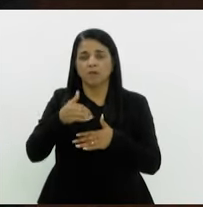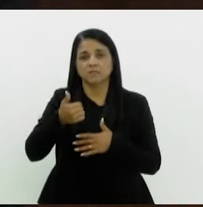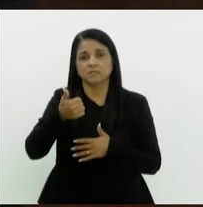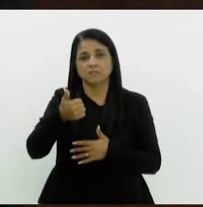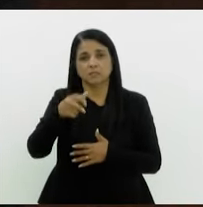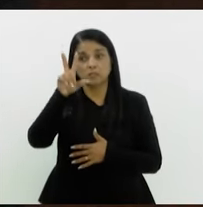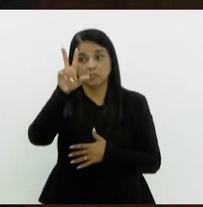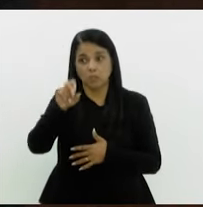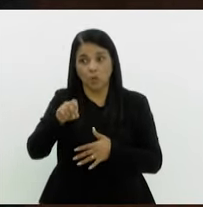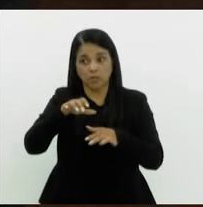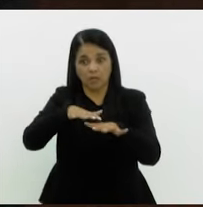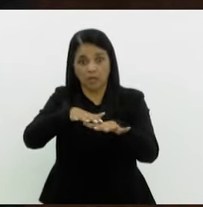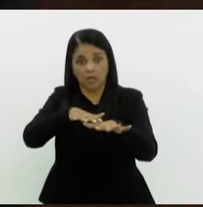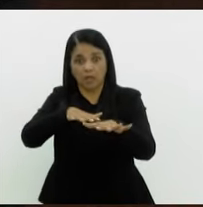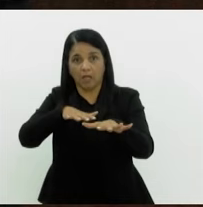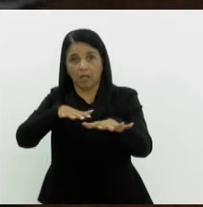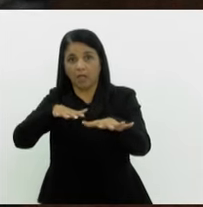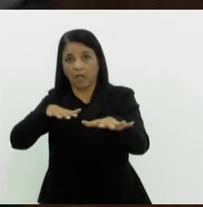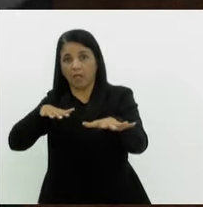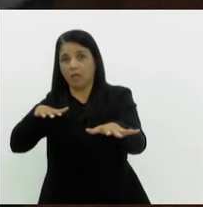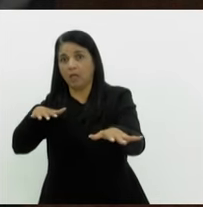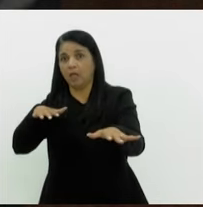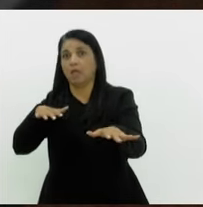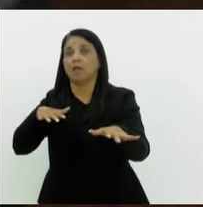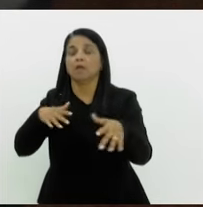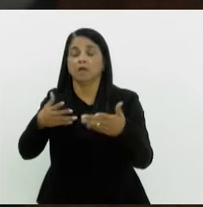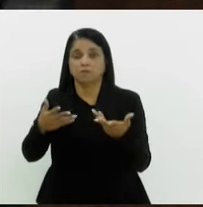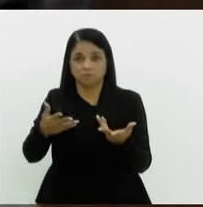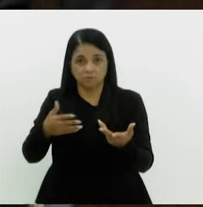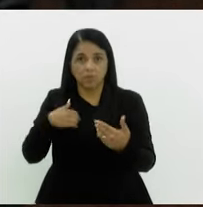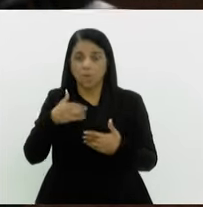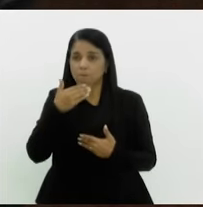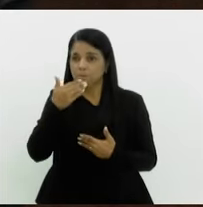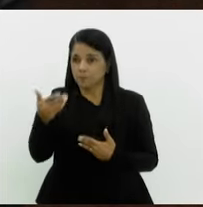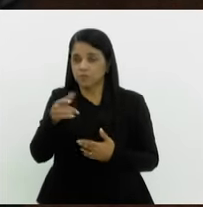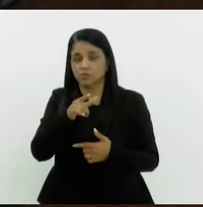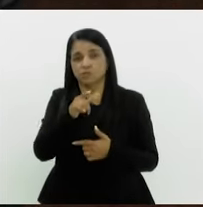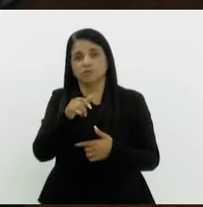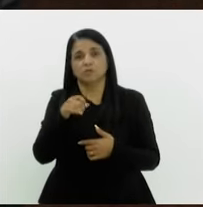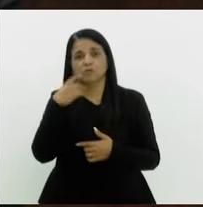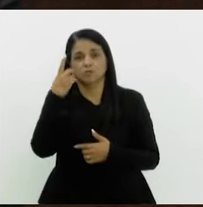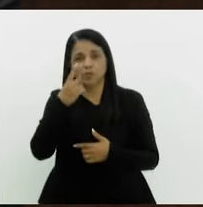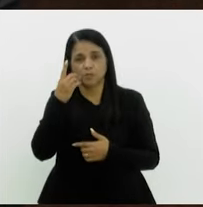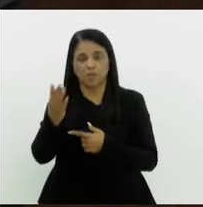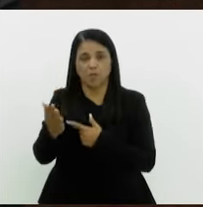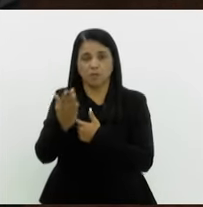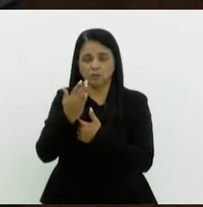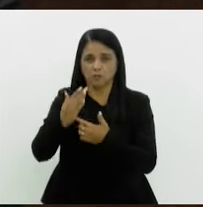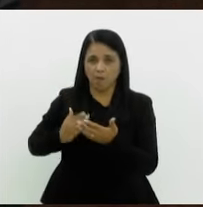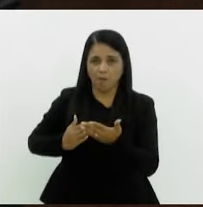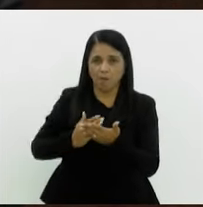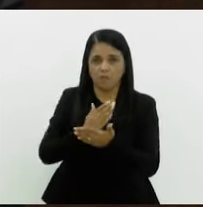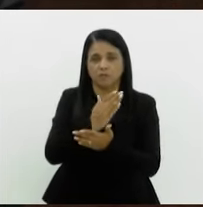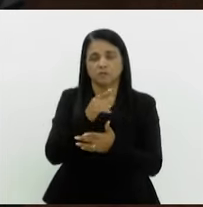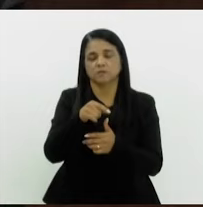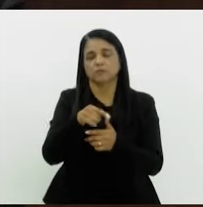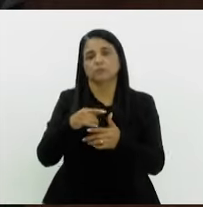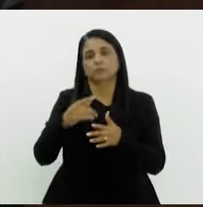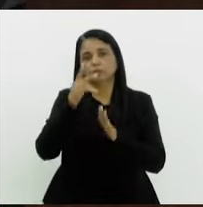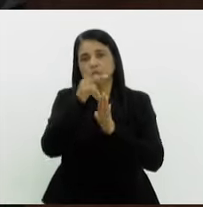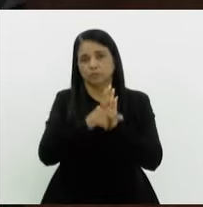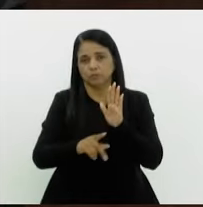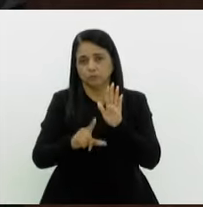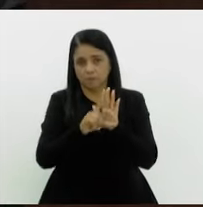quilômetros de engarrafamento. Portanto, pedi aí aos colegas parlamentares que nos ajudem na aprovação dessa matéria.